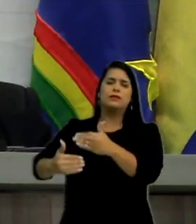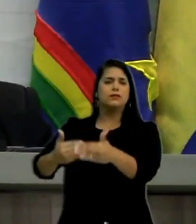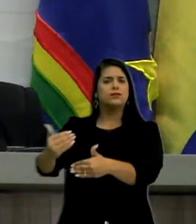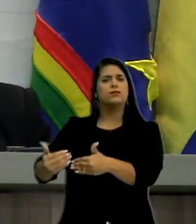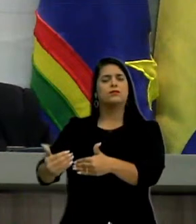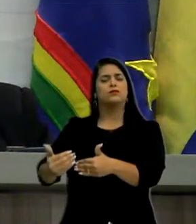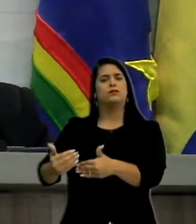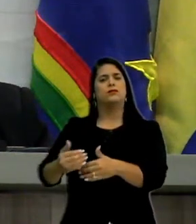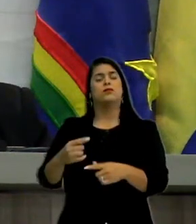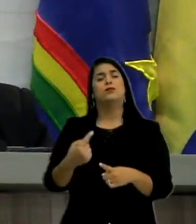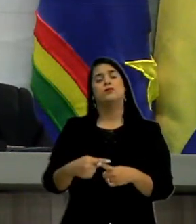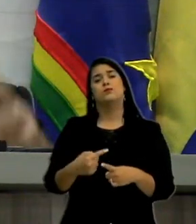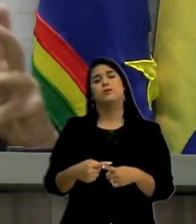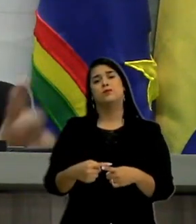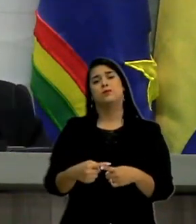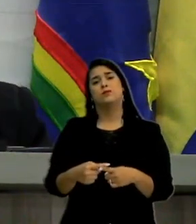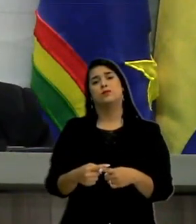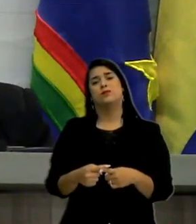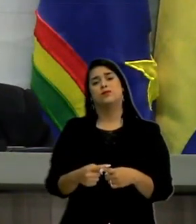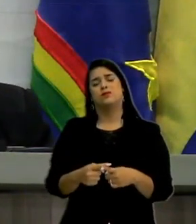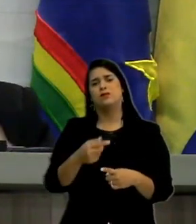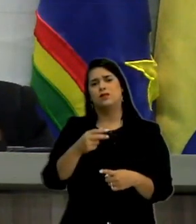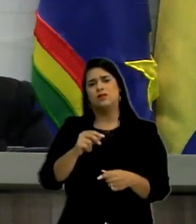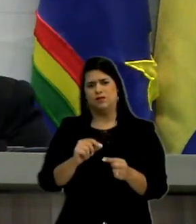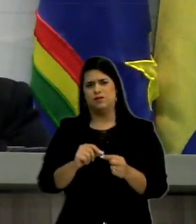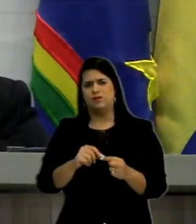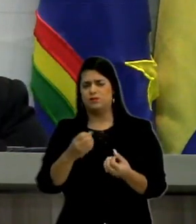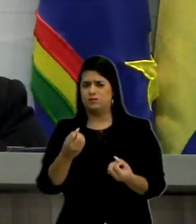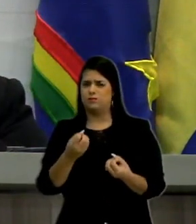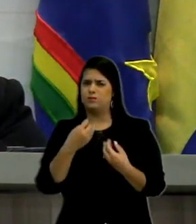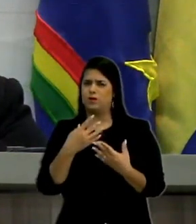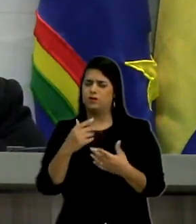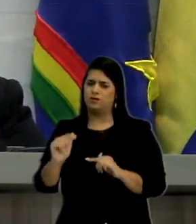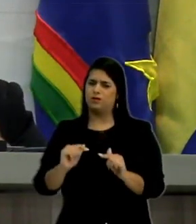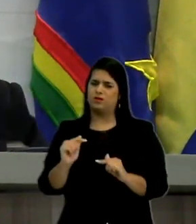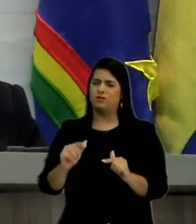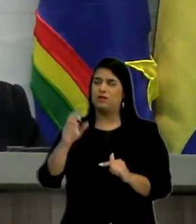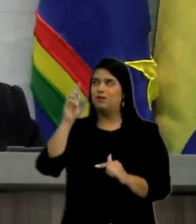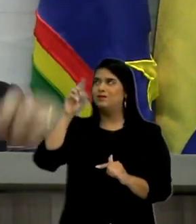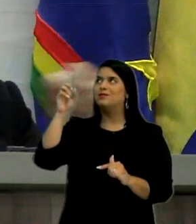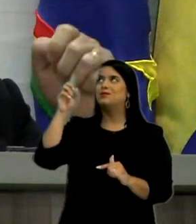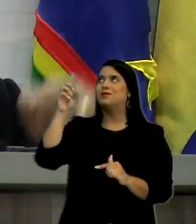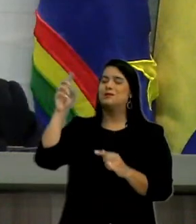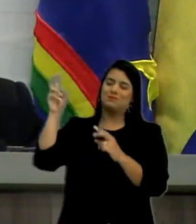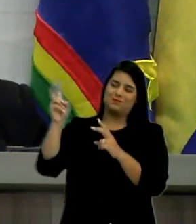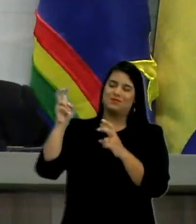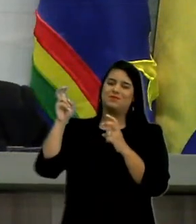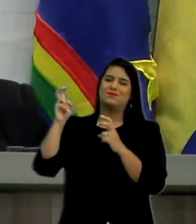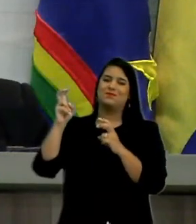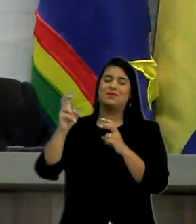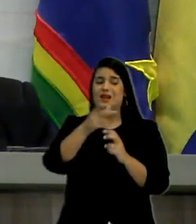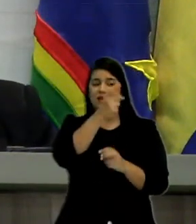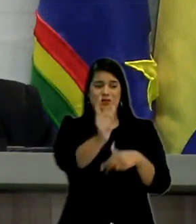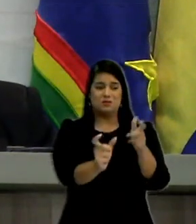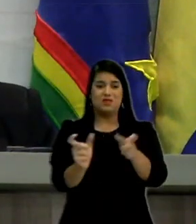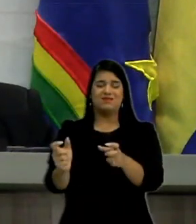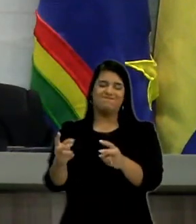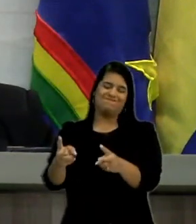Porque quando se faz um bom trabalho, Deus e as pessoas vê. e está ali junto com cada um de nós nos